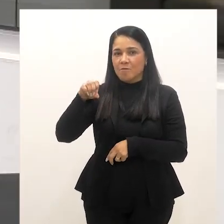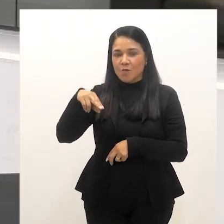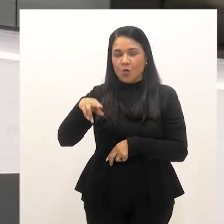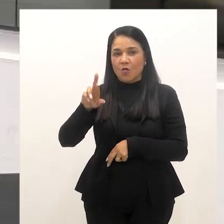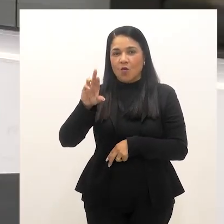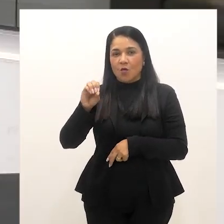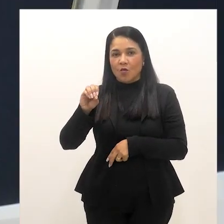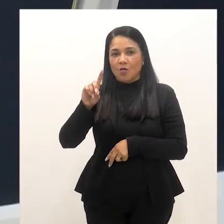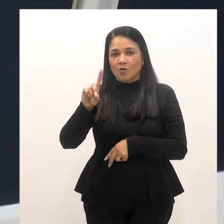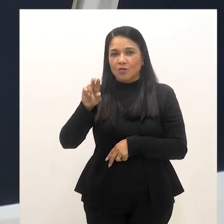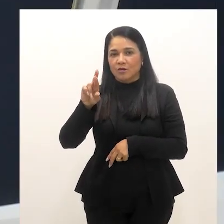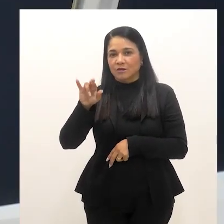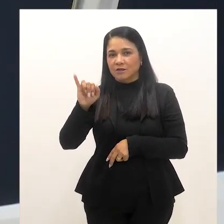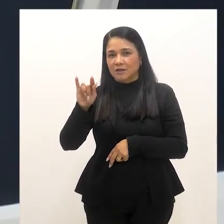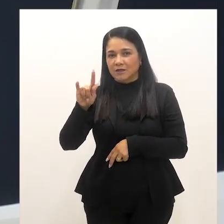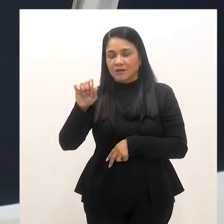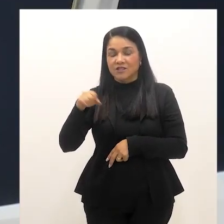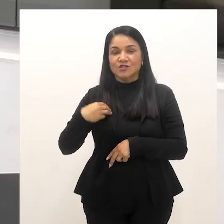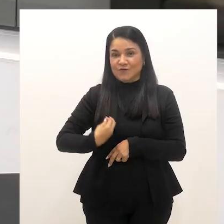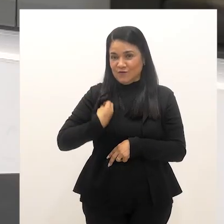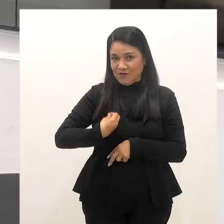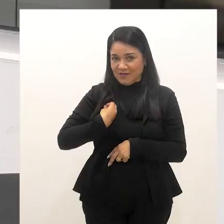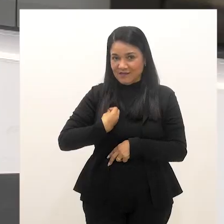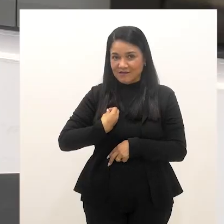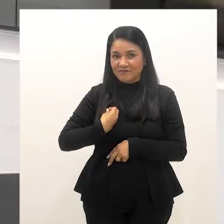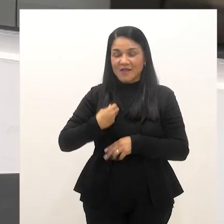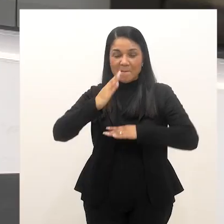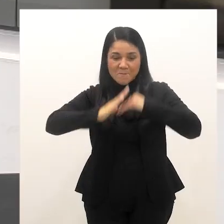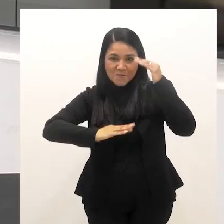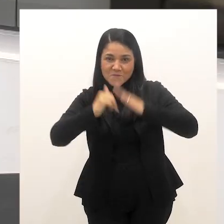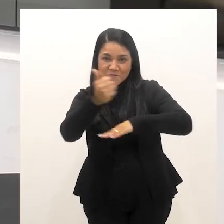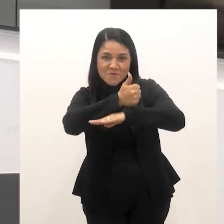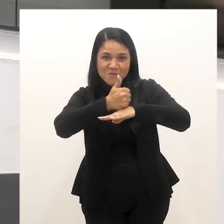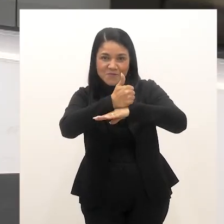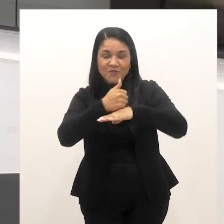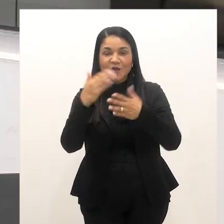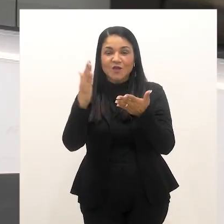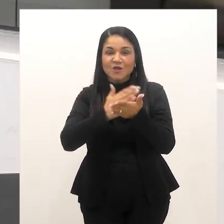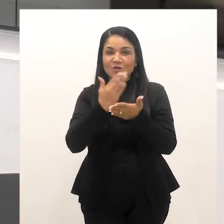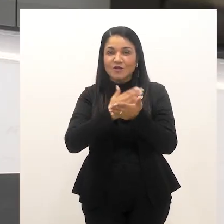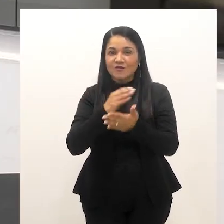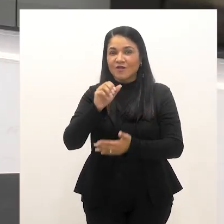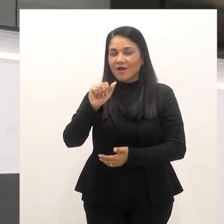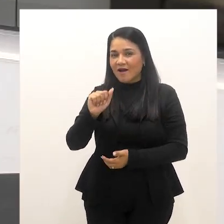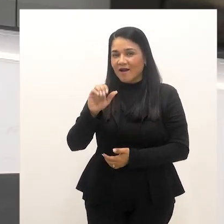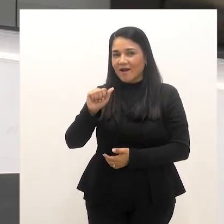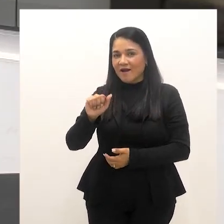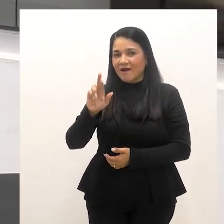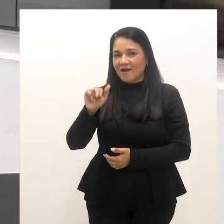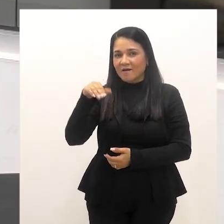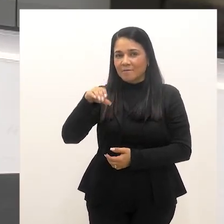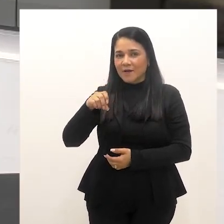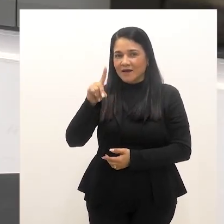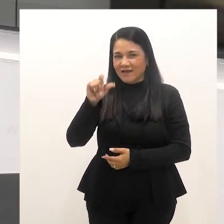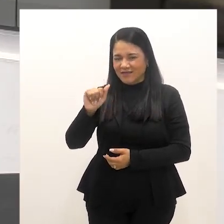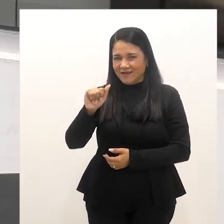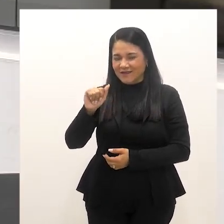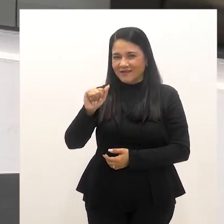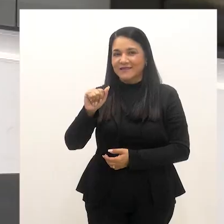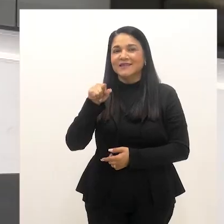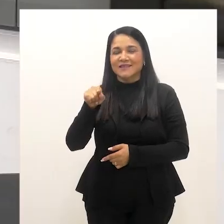Ramon Rodrigues, sua trajetória de vida, sua carreira e o livro A